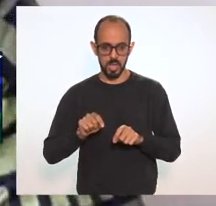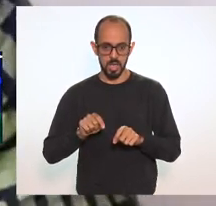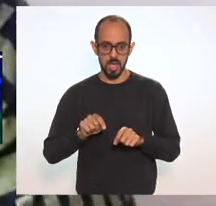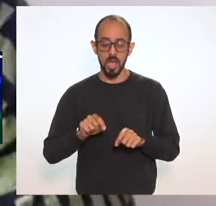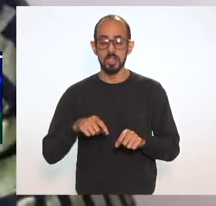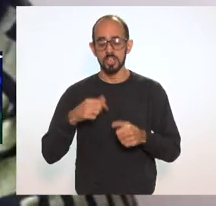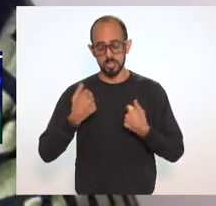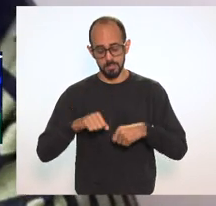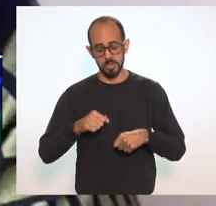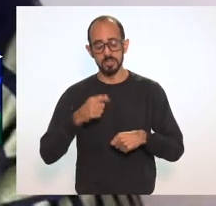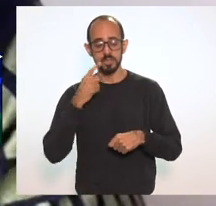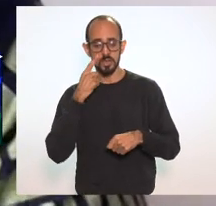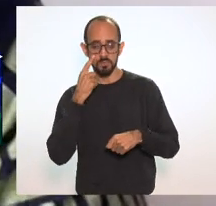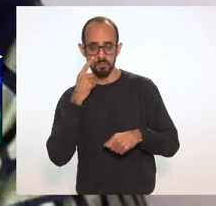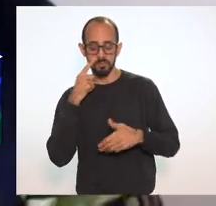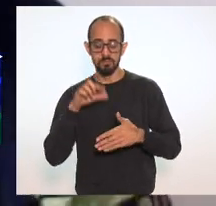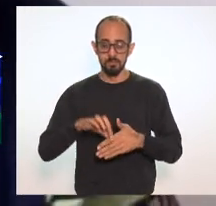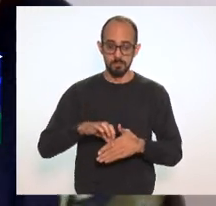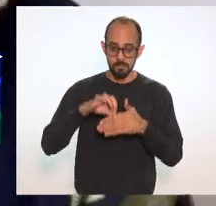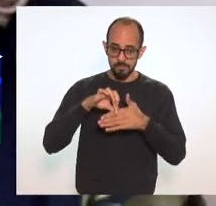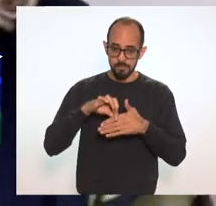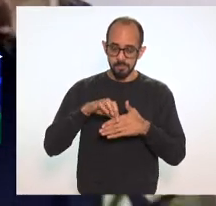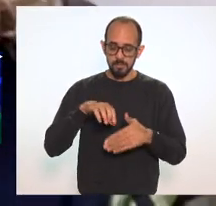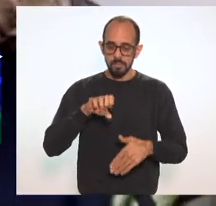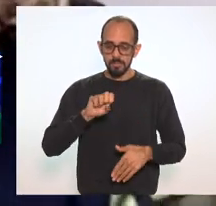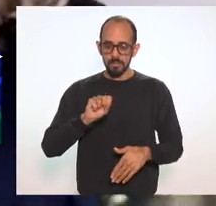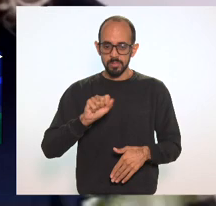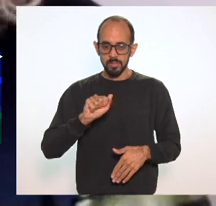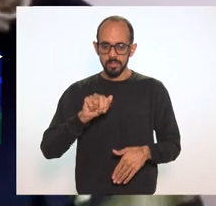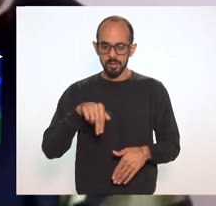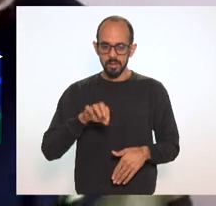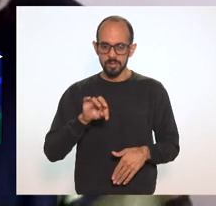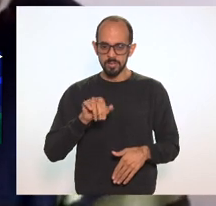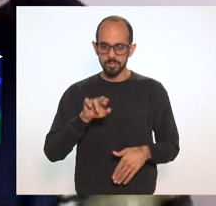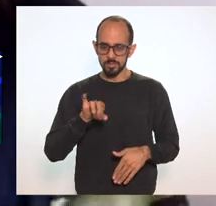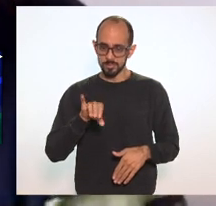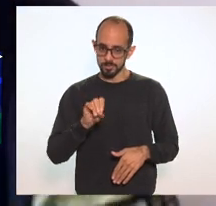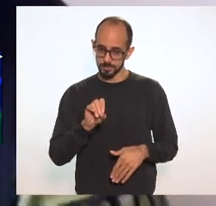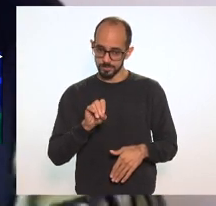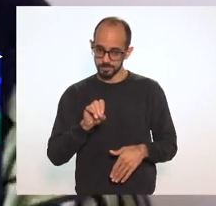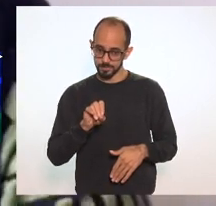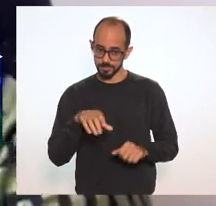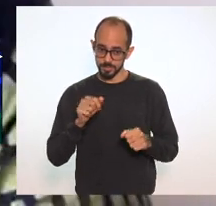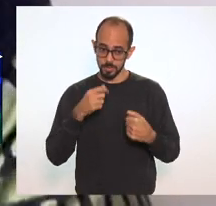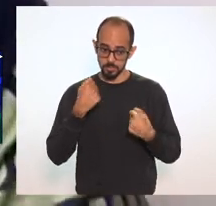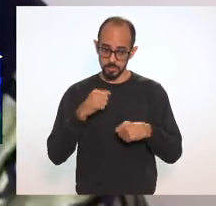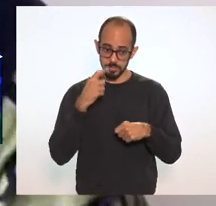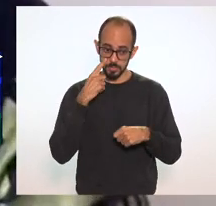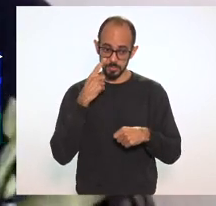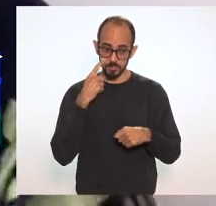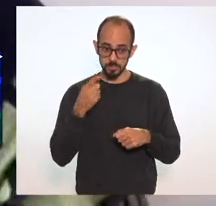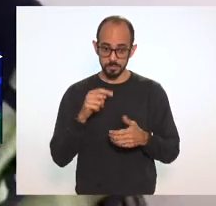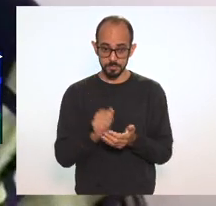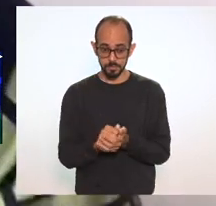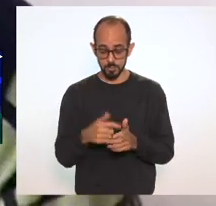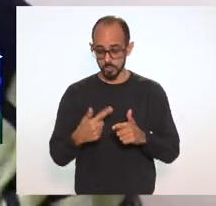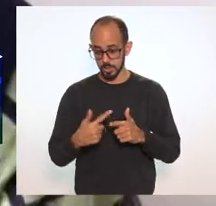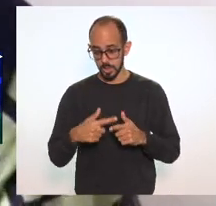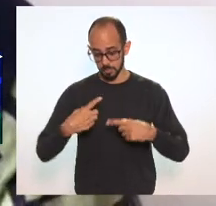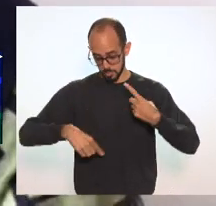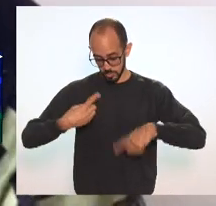precisa nem reivindicar que a política pública nesse momento tem que tá assim condicionada aos